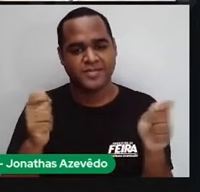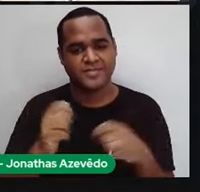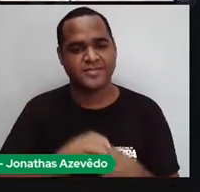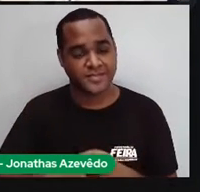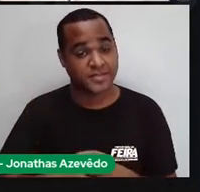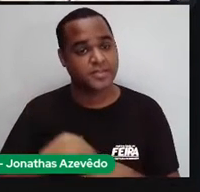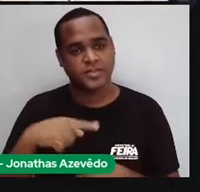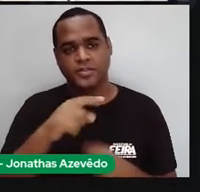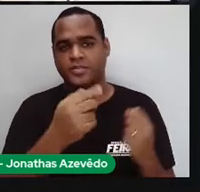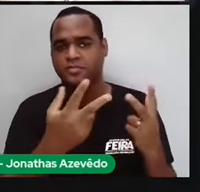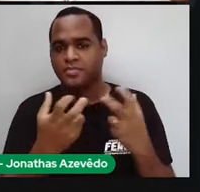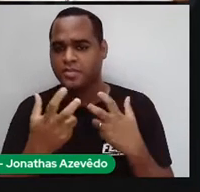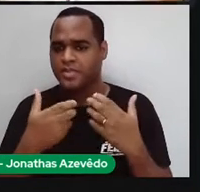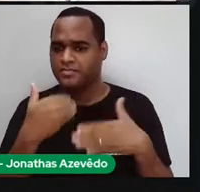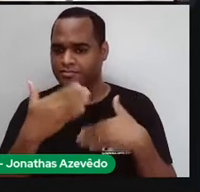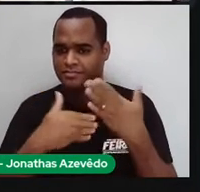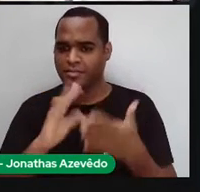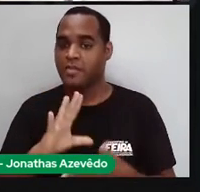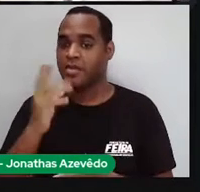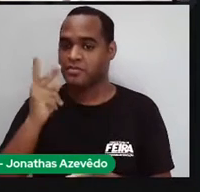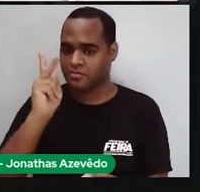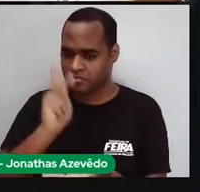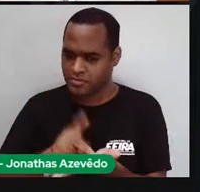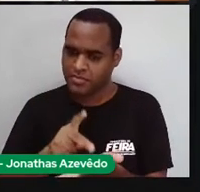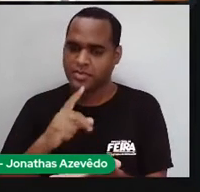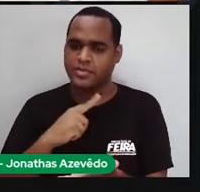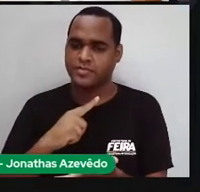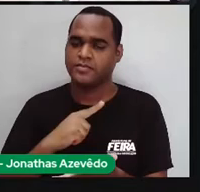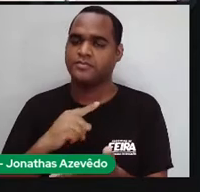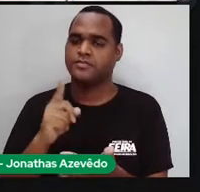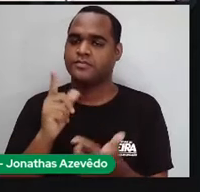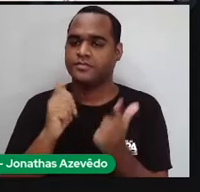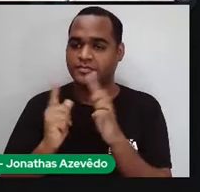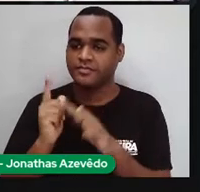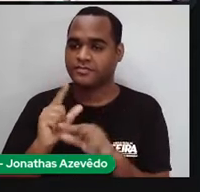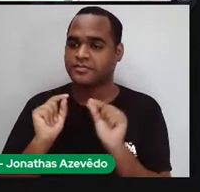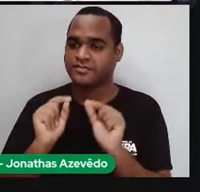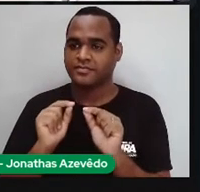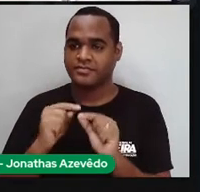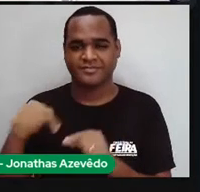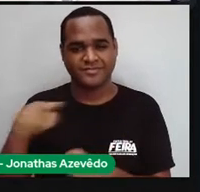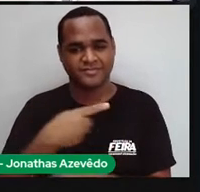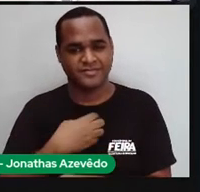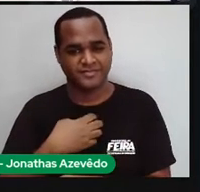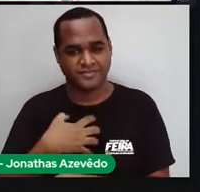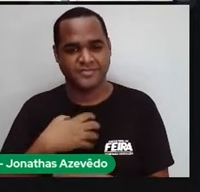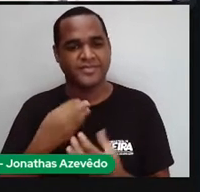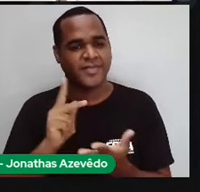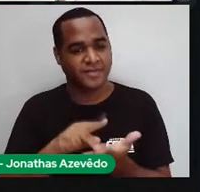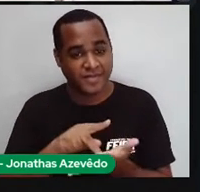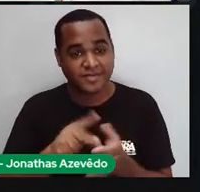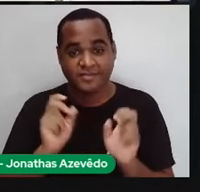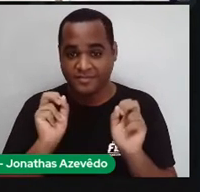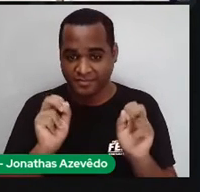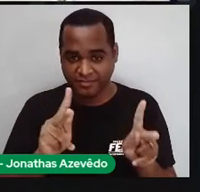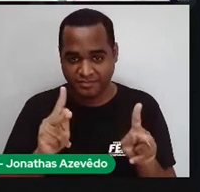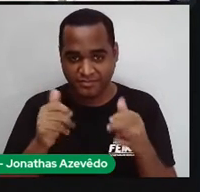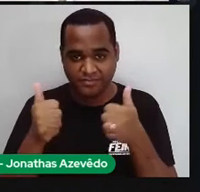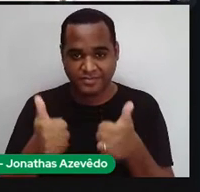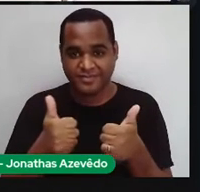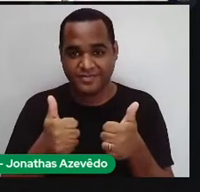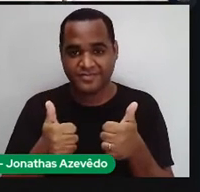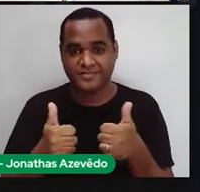começar a perceber essas coisas no mundo real Elas começam a fazer sentido para nós tranquilo